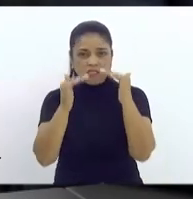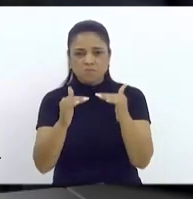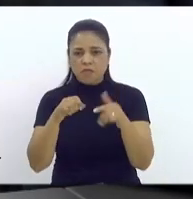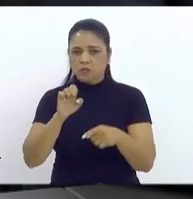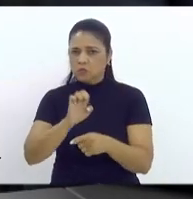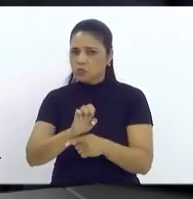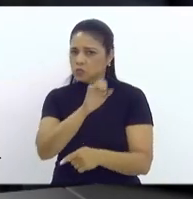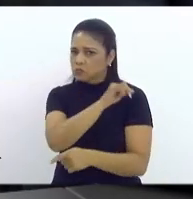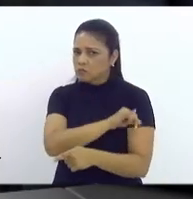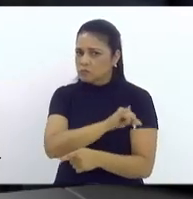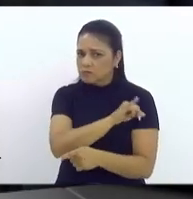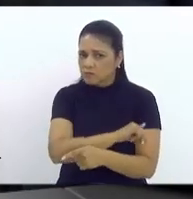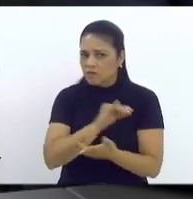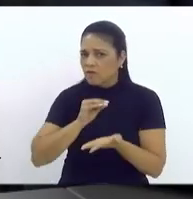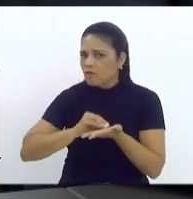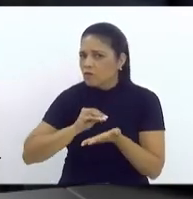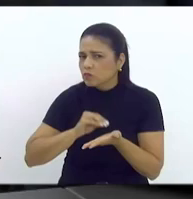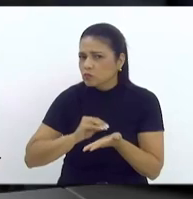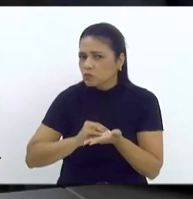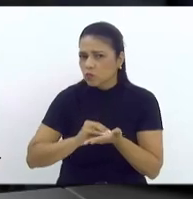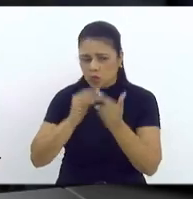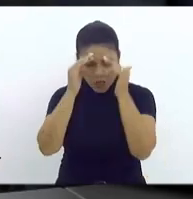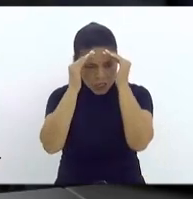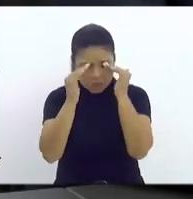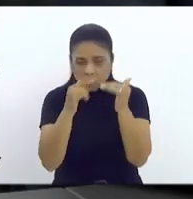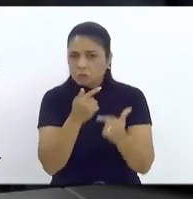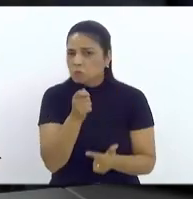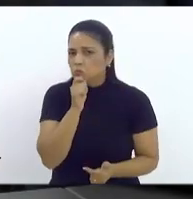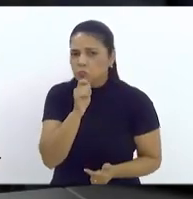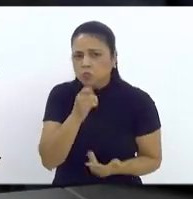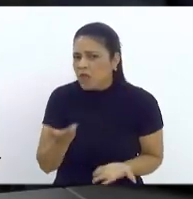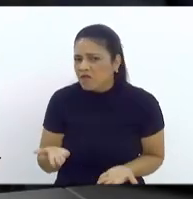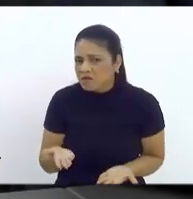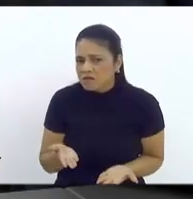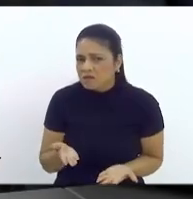do Rio de Janeiro, que não teve respeito em momento nenhum ela.